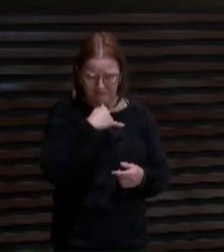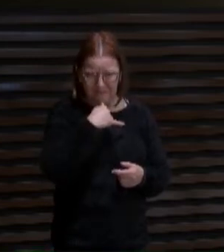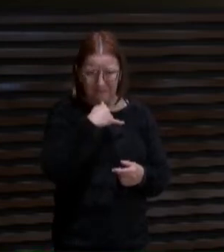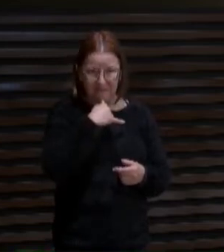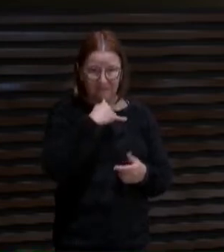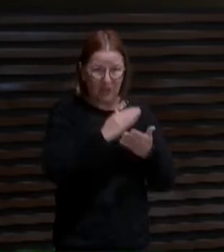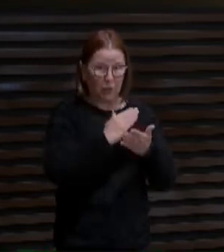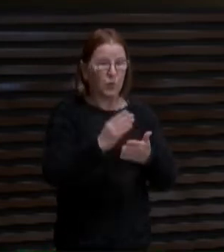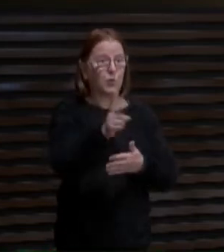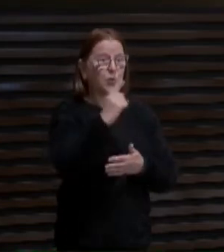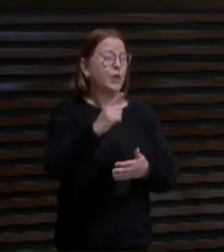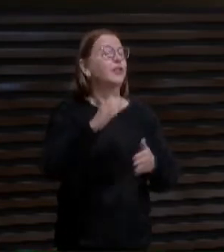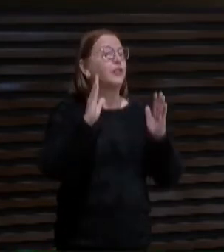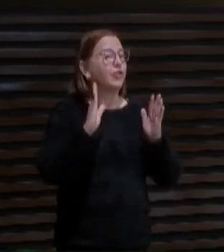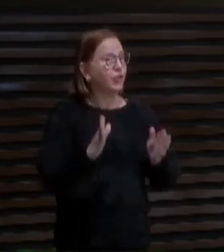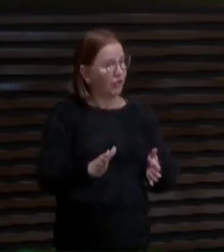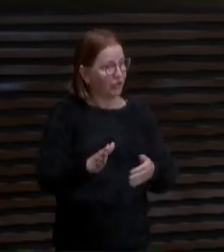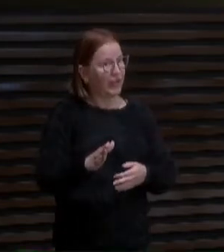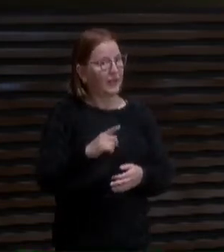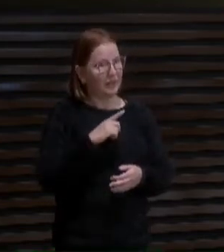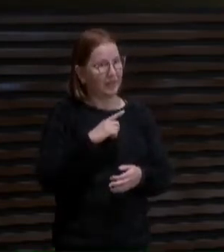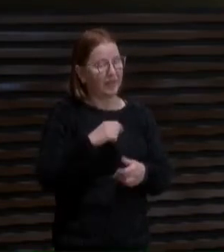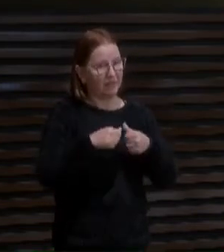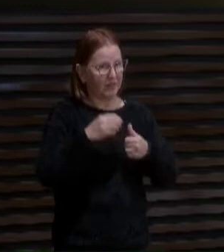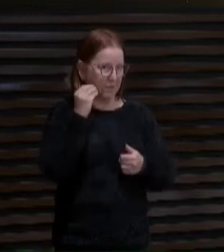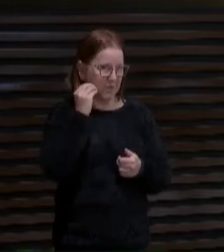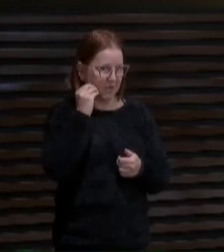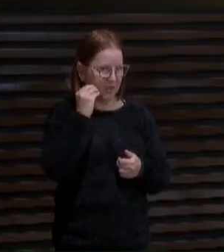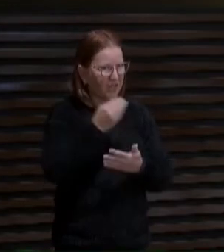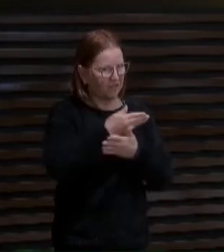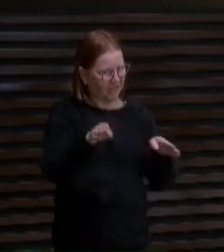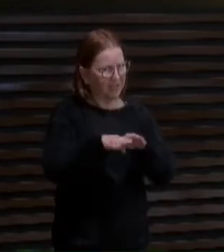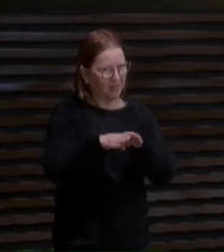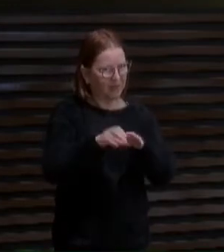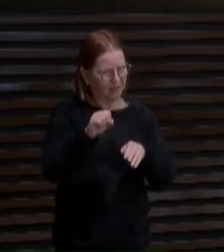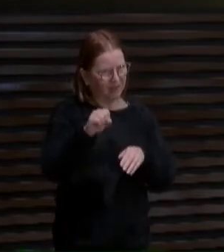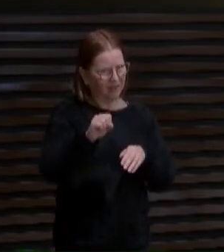vivenciamos você já vivenciou isso sim ou não